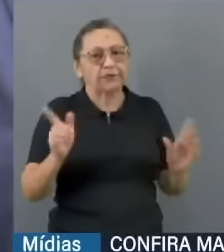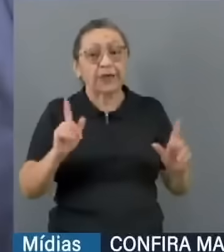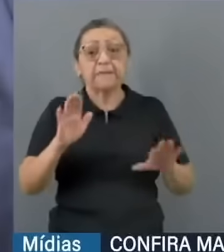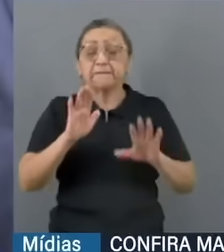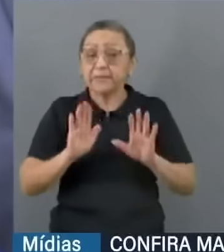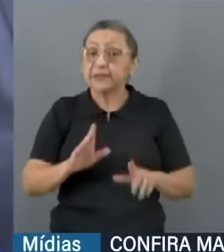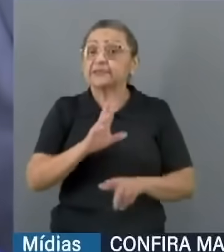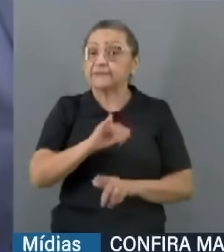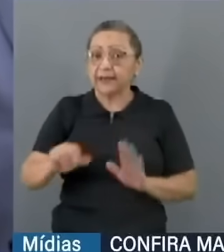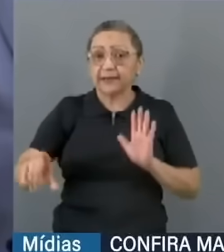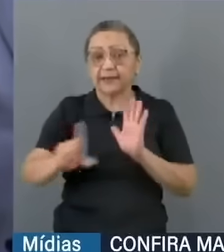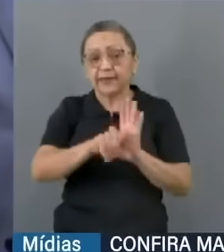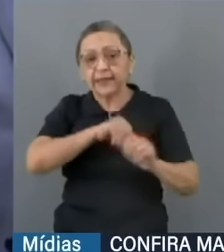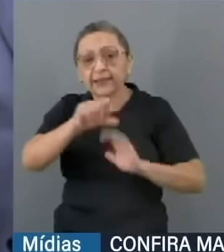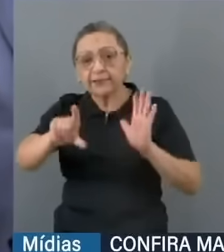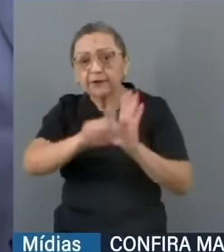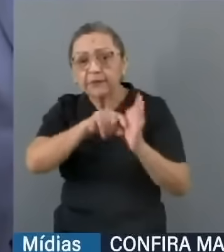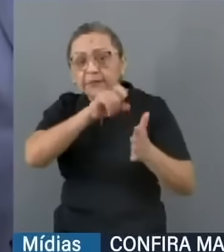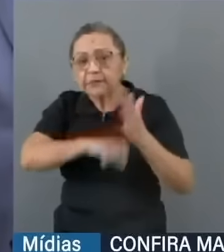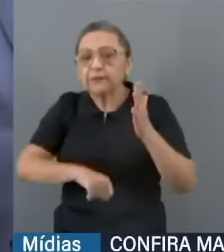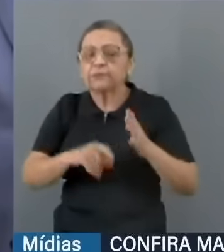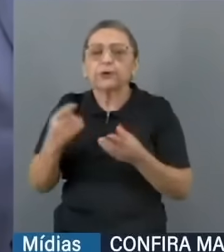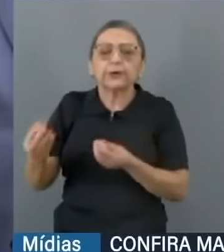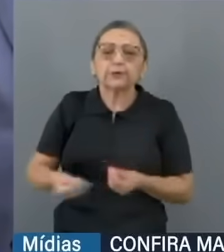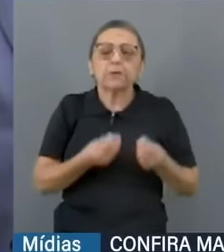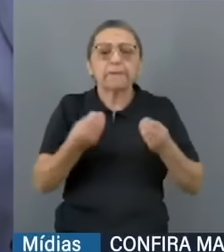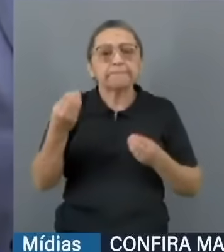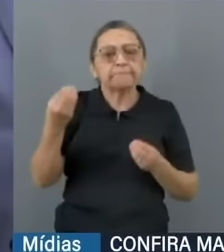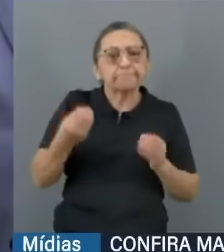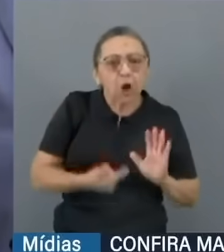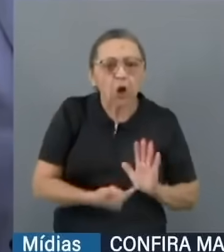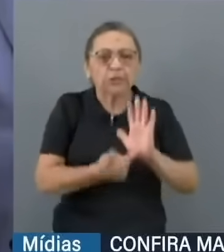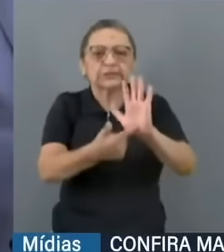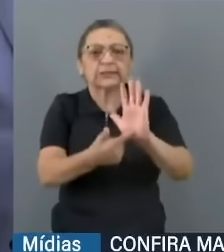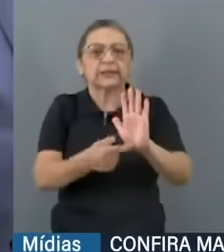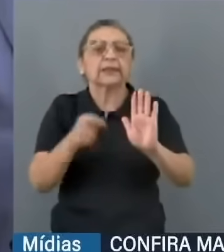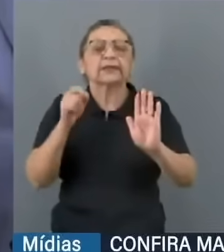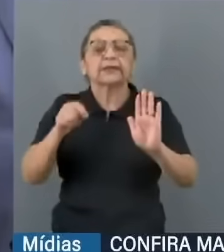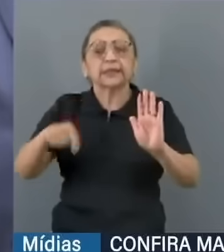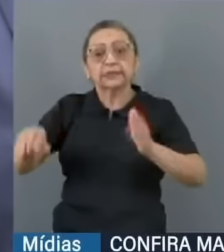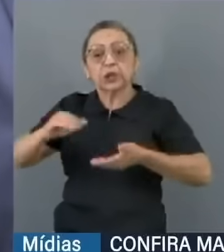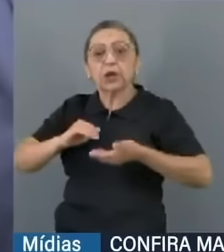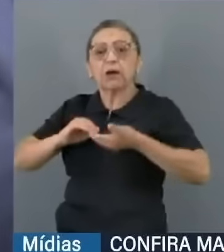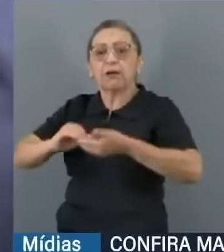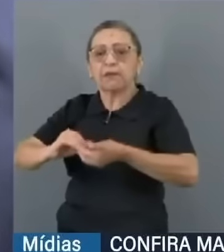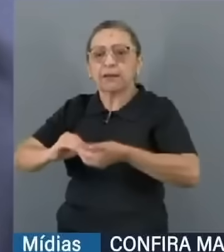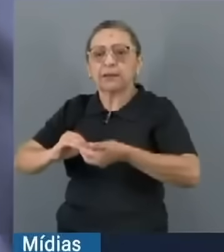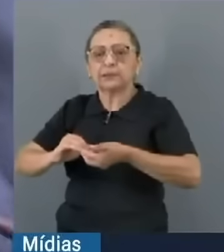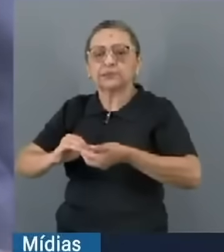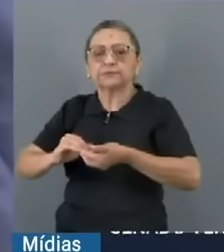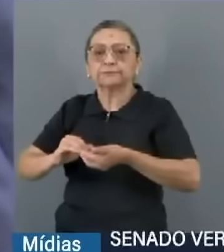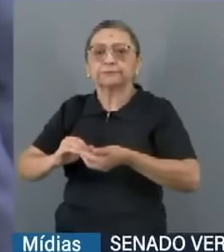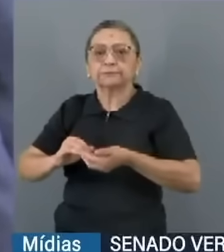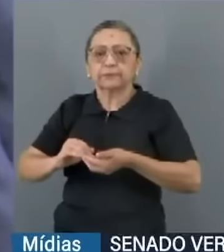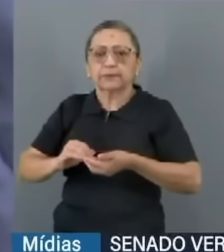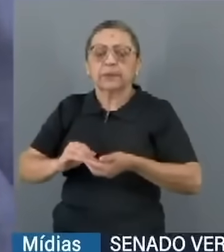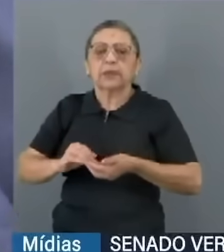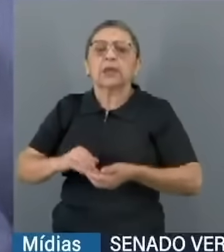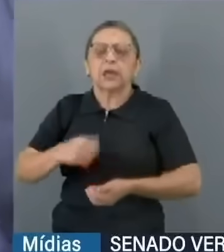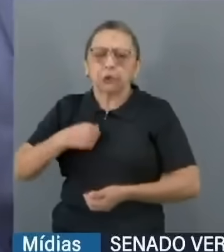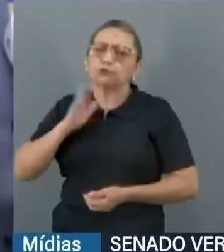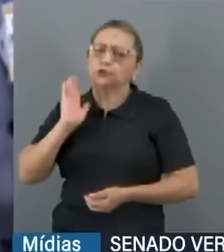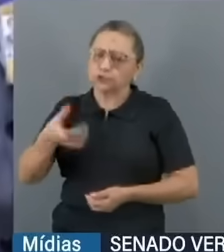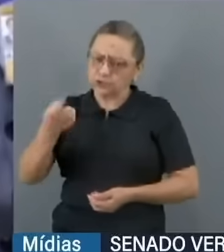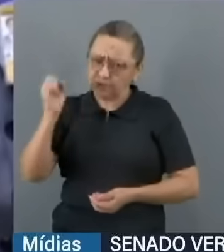Mas ela foi a demonstração de que esse Congresso Nacional, e eu já vivi aqui